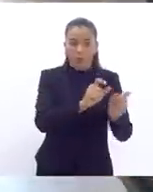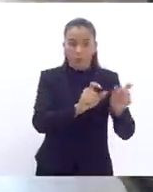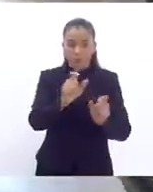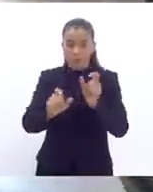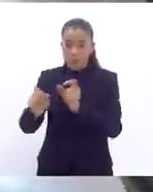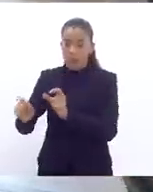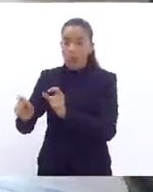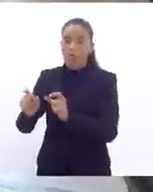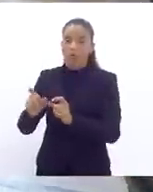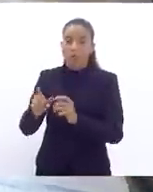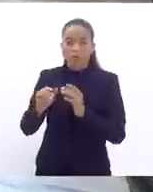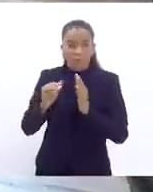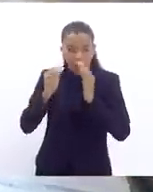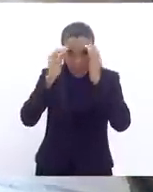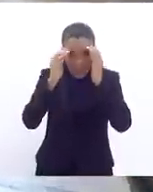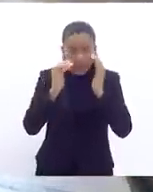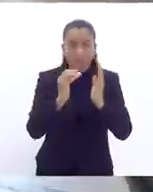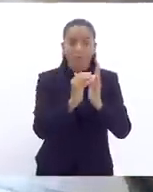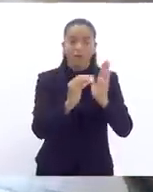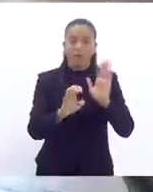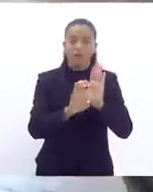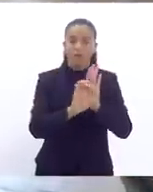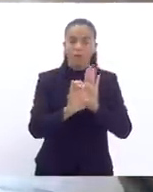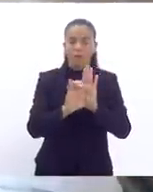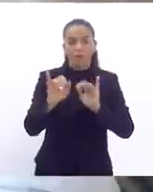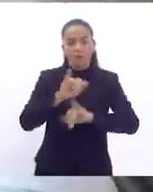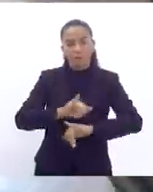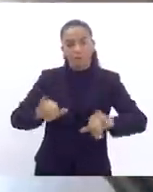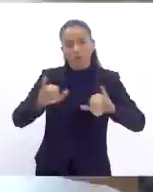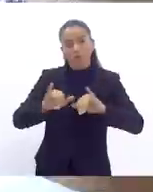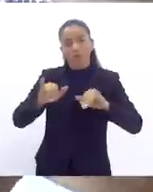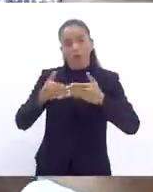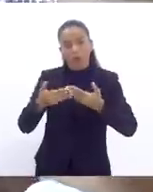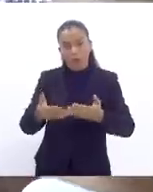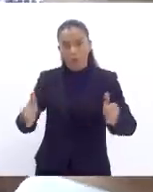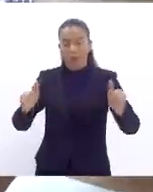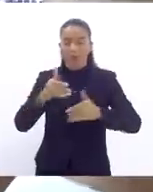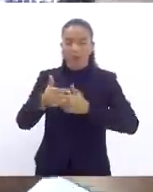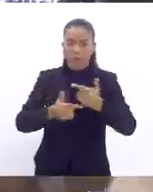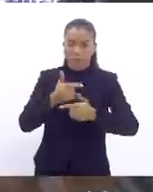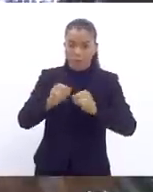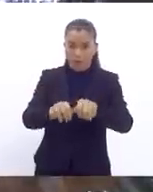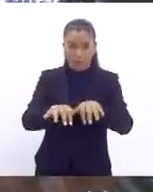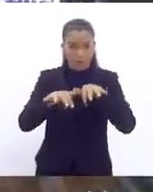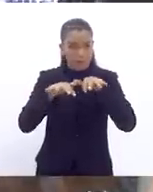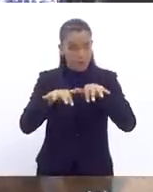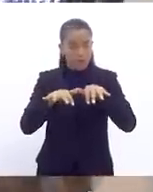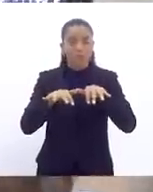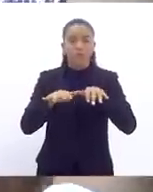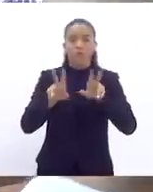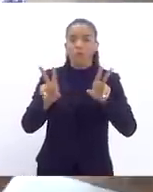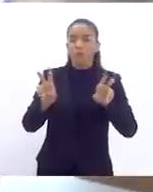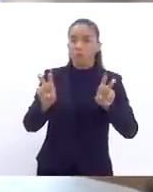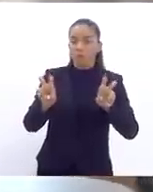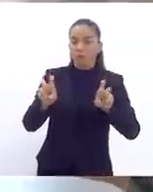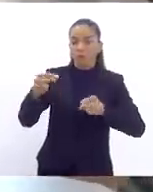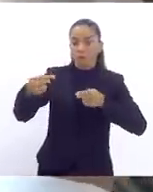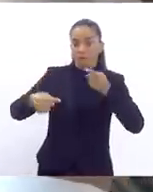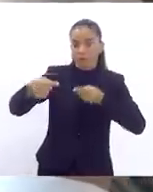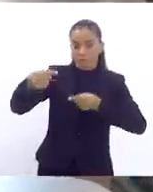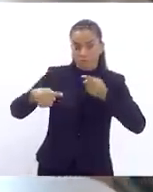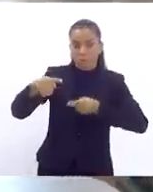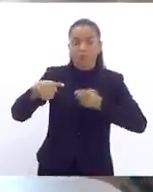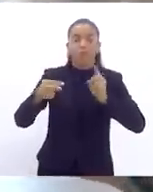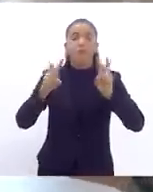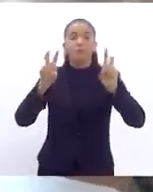edital publicado em primeiro de junho de 23 declara abertos trabalhos da audiência pública com o tema debate sobre